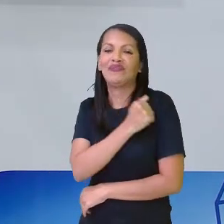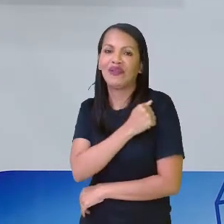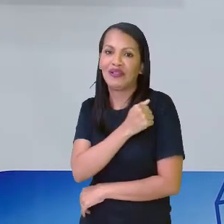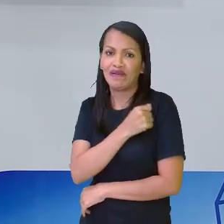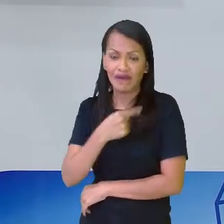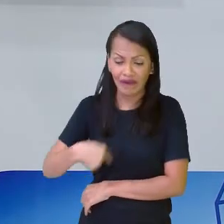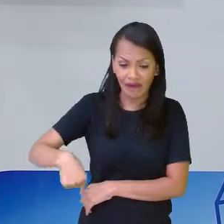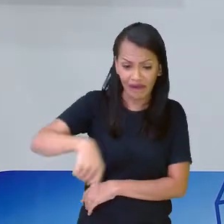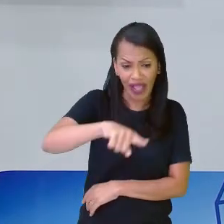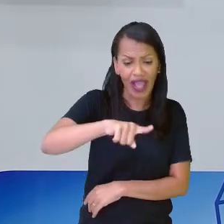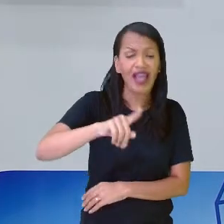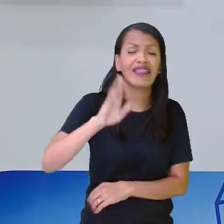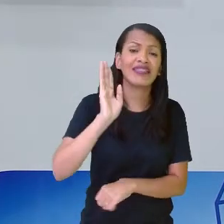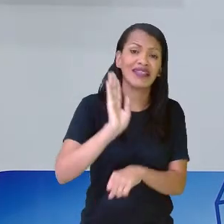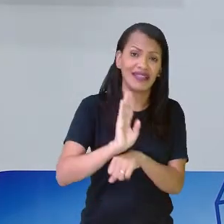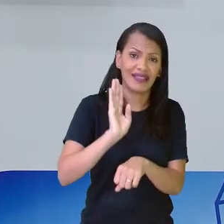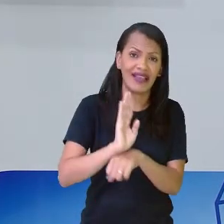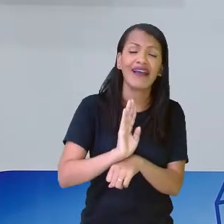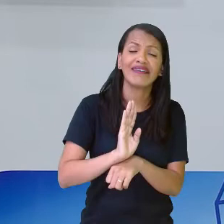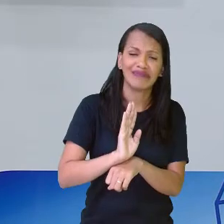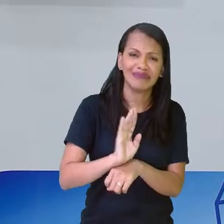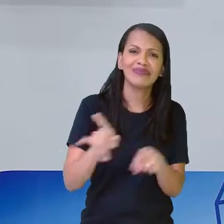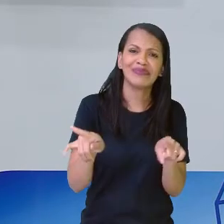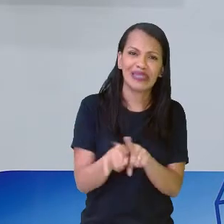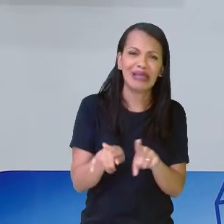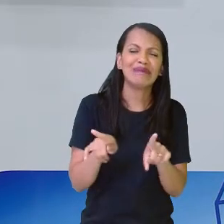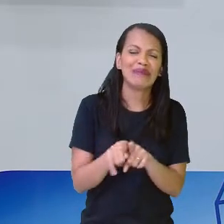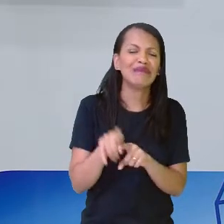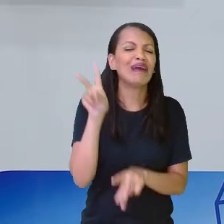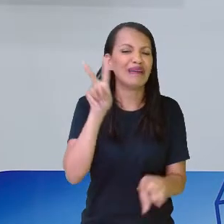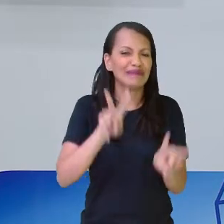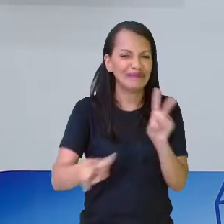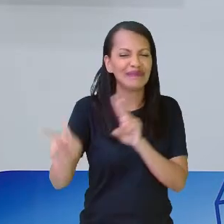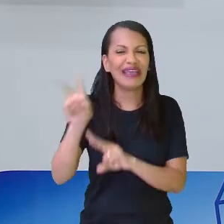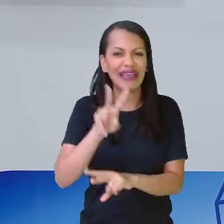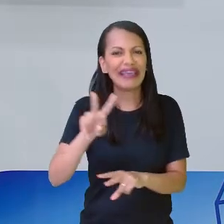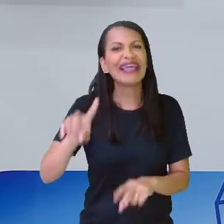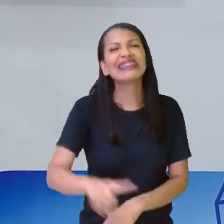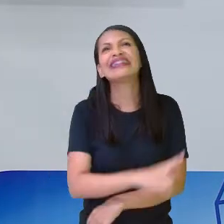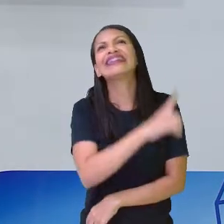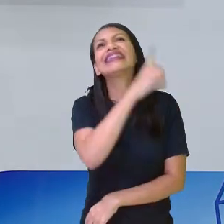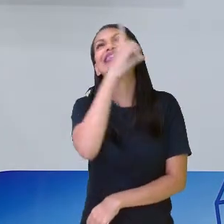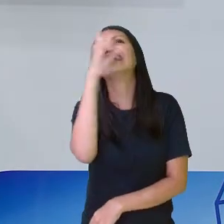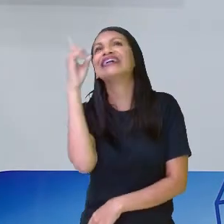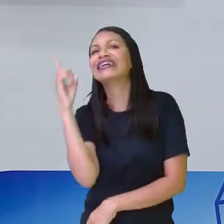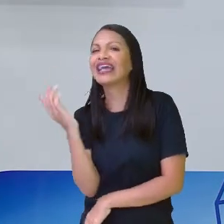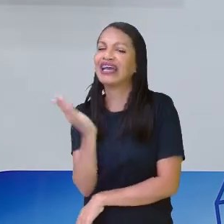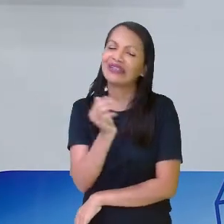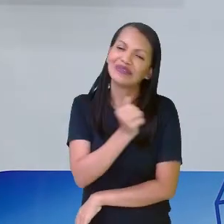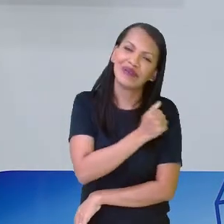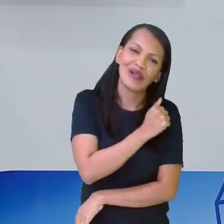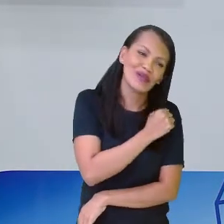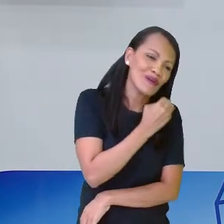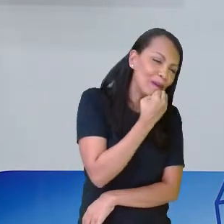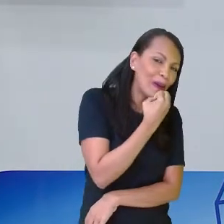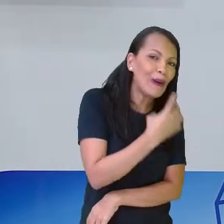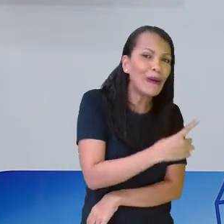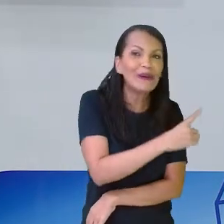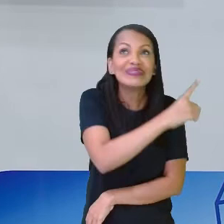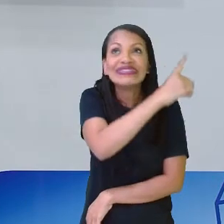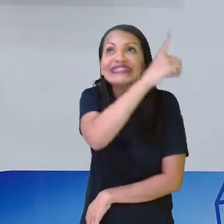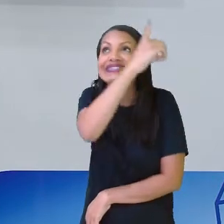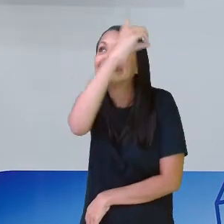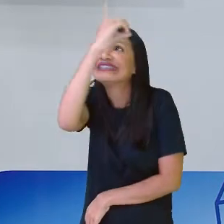para a escola, ainda hoje, com certeza vai ouvir muito falar nesse dia do estudante, um bom dia do estudante.